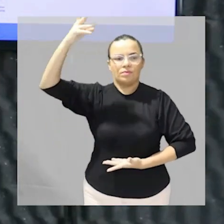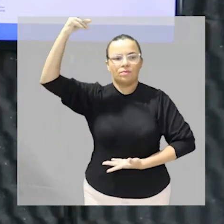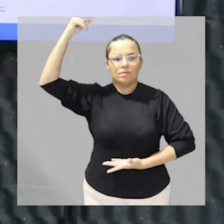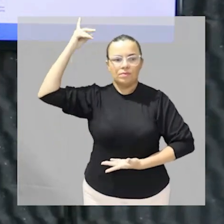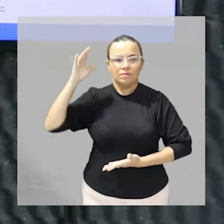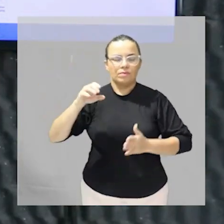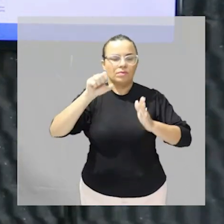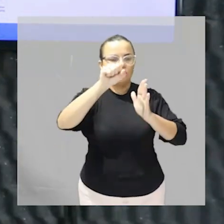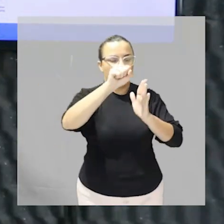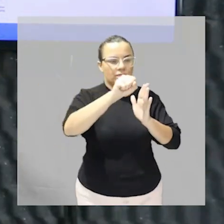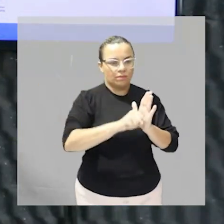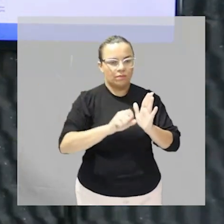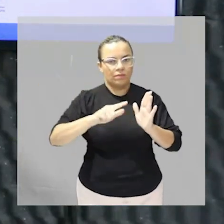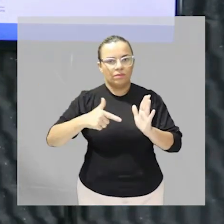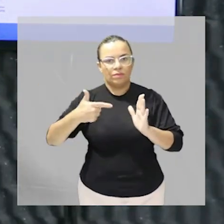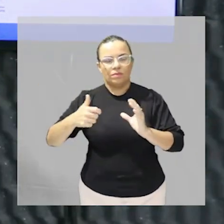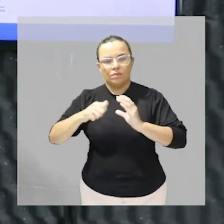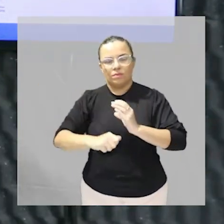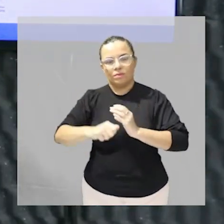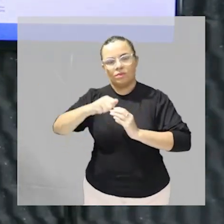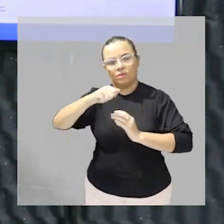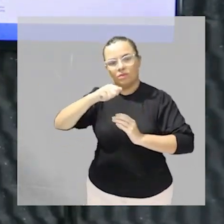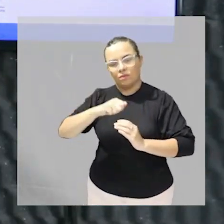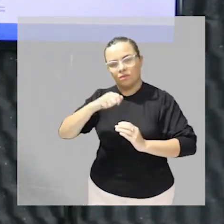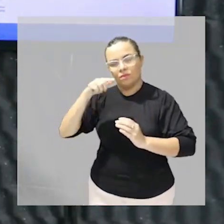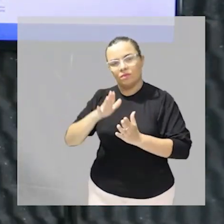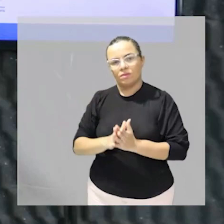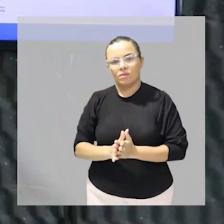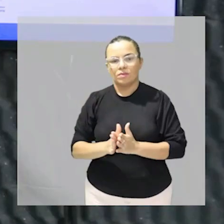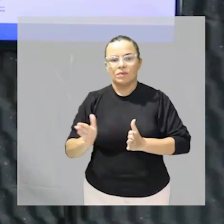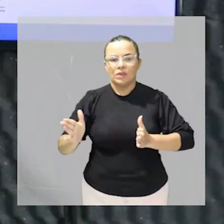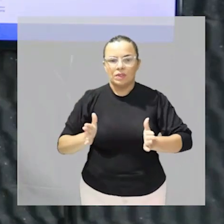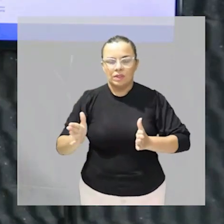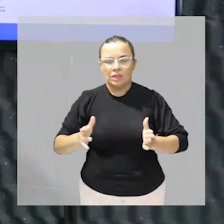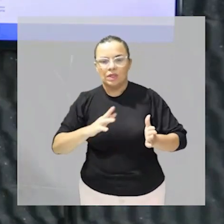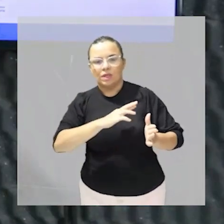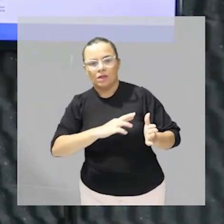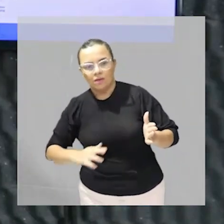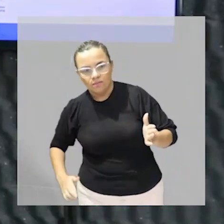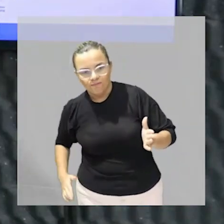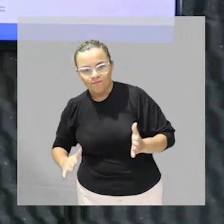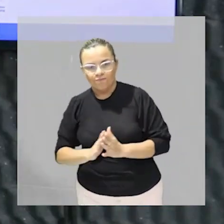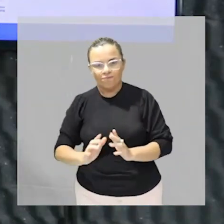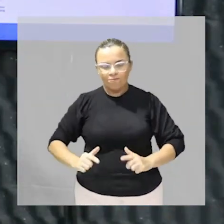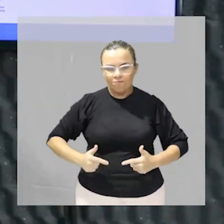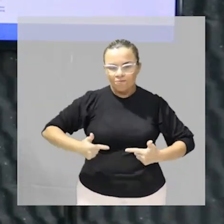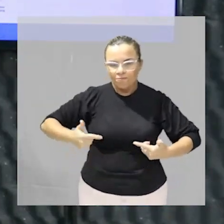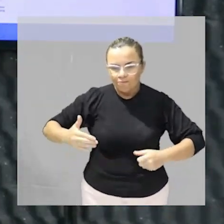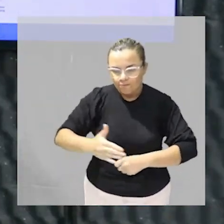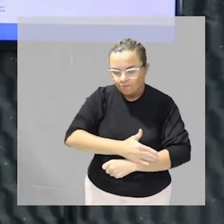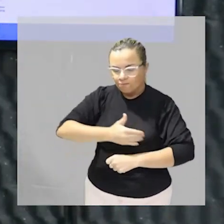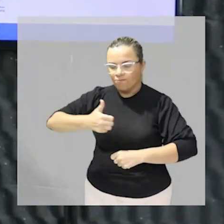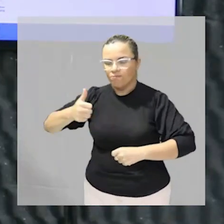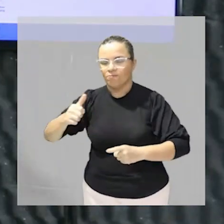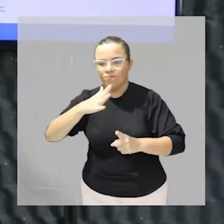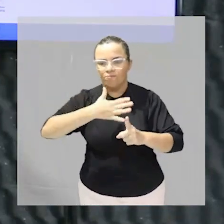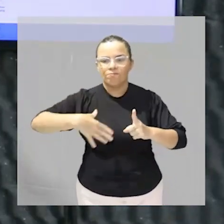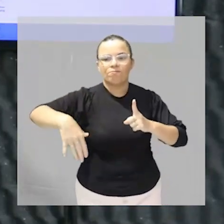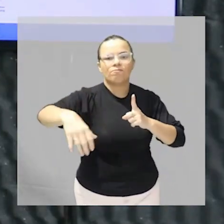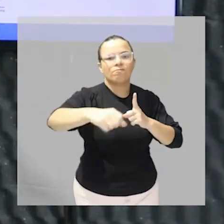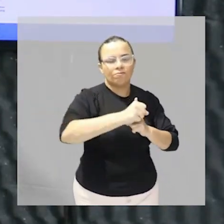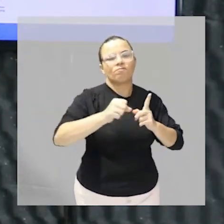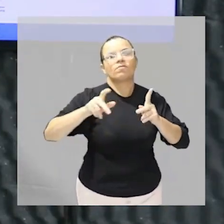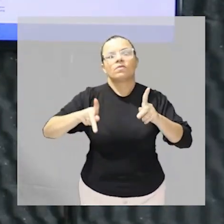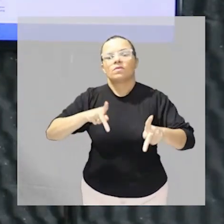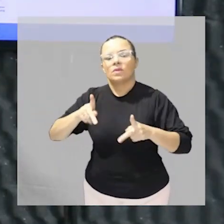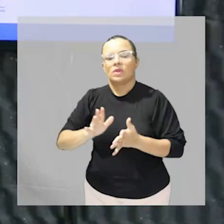do século II a.C., que é justamente a época da República, que lutavam por melhorias sociais para os plebeus. E